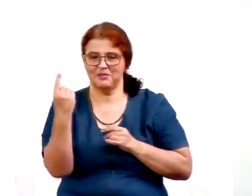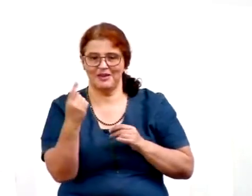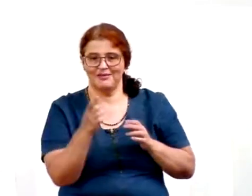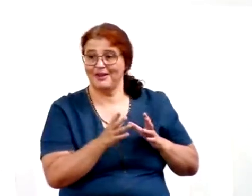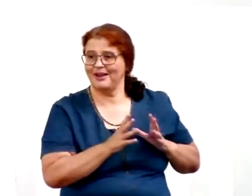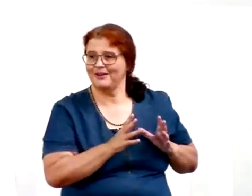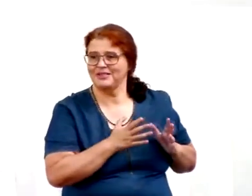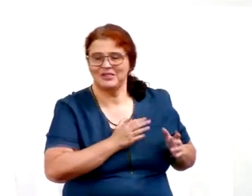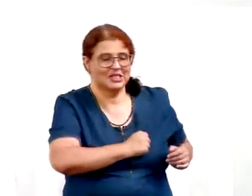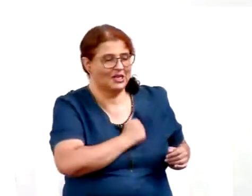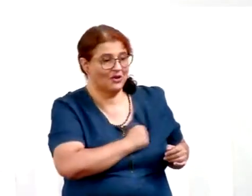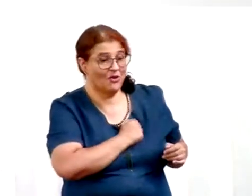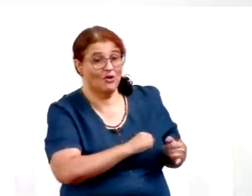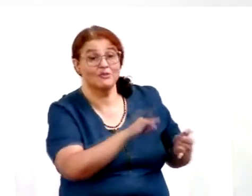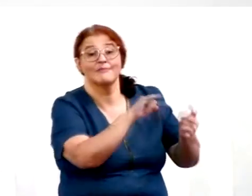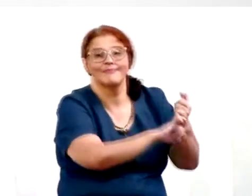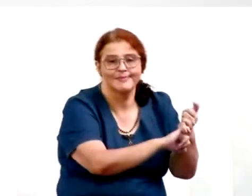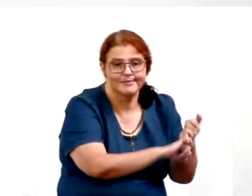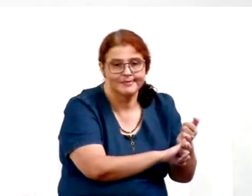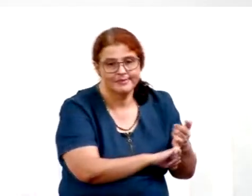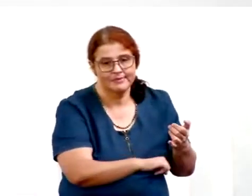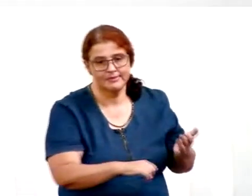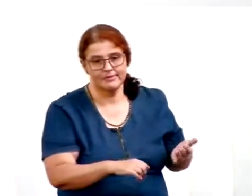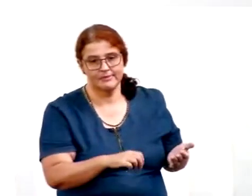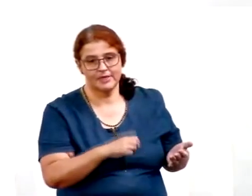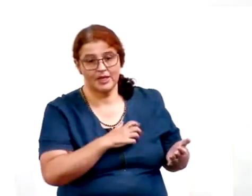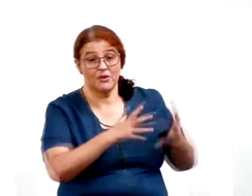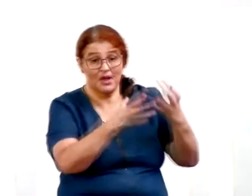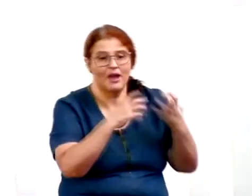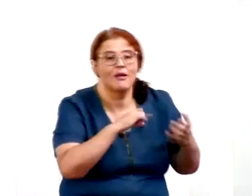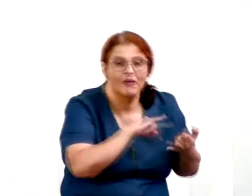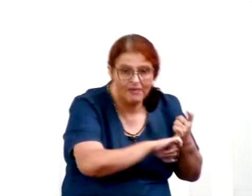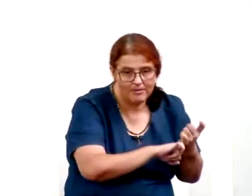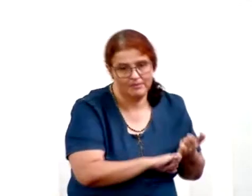nossos pensamentos, as nossas escolhas,